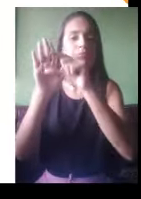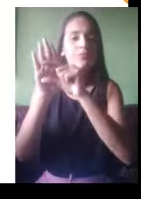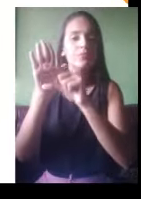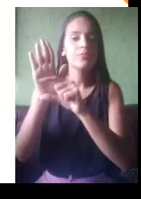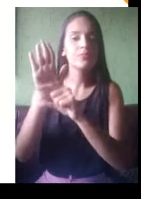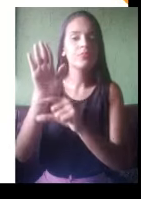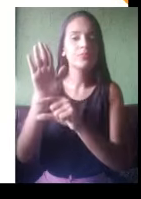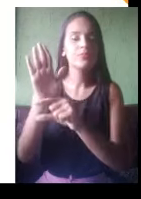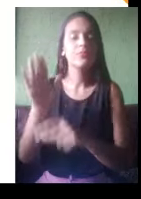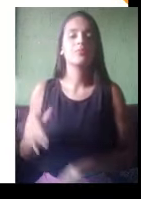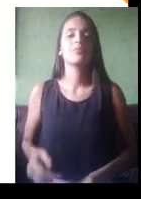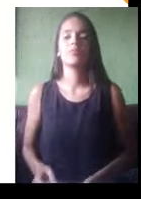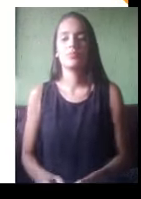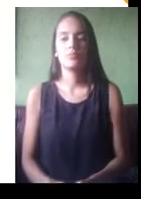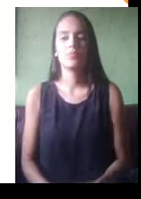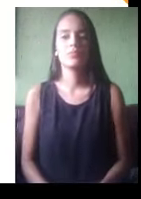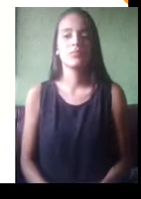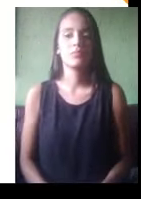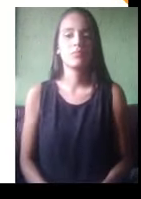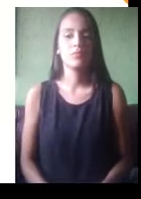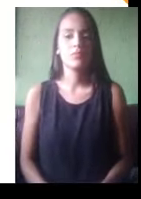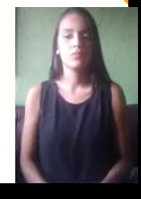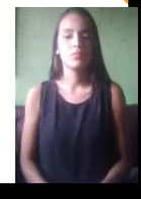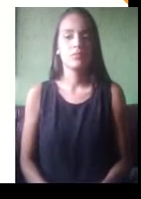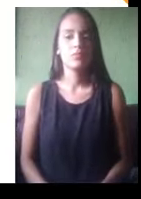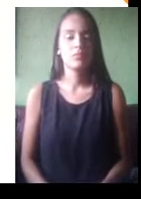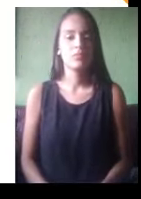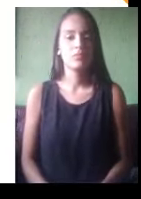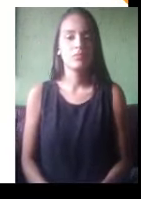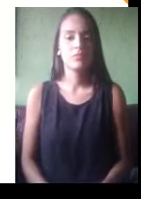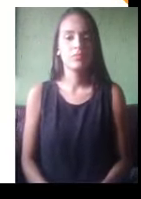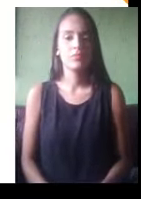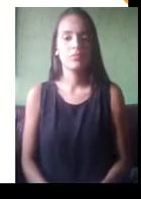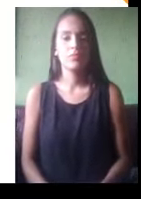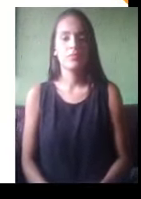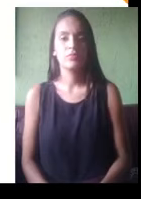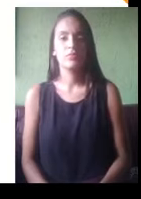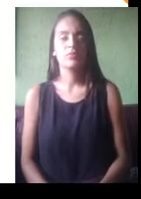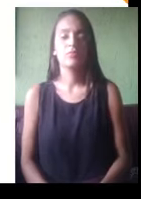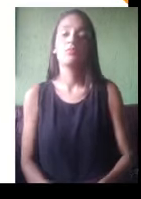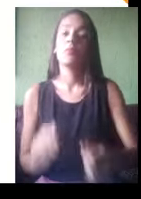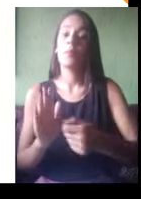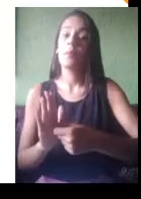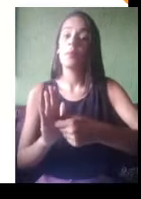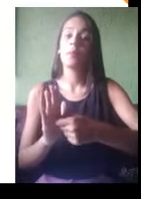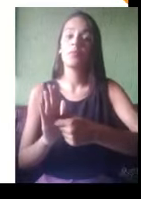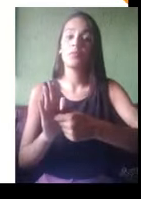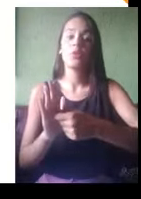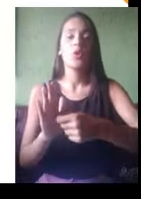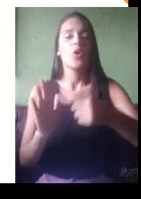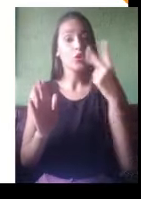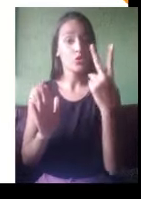dos tipos textuais no gênero poema. Vejam que nas duas